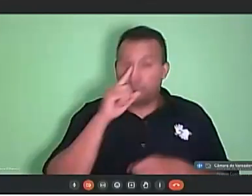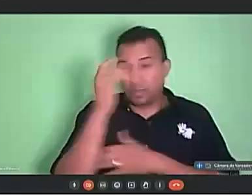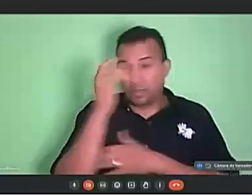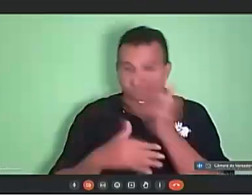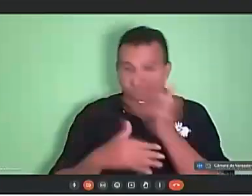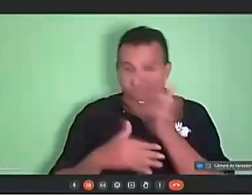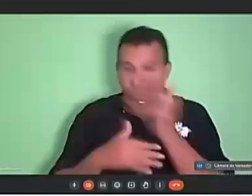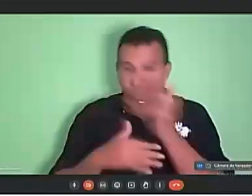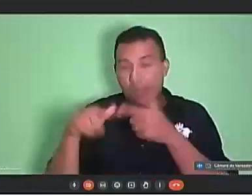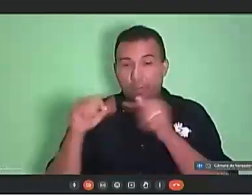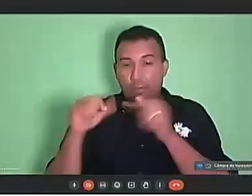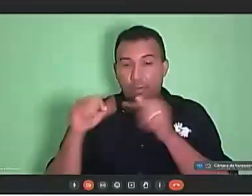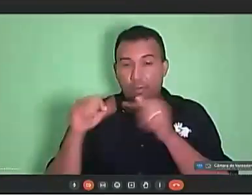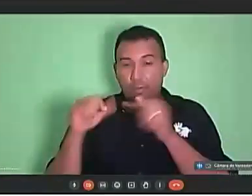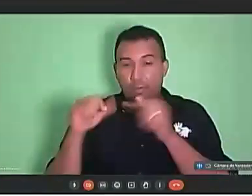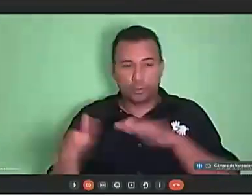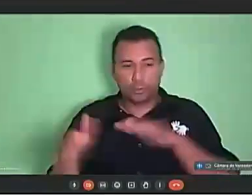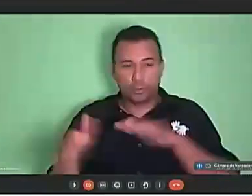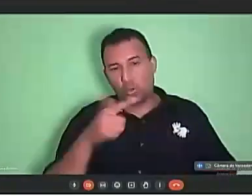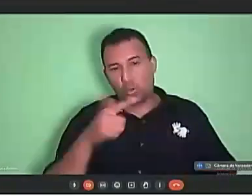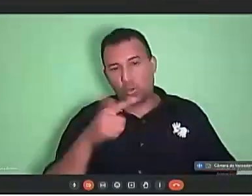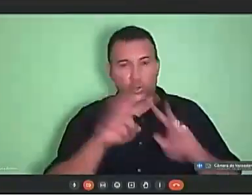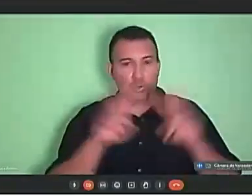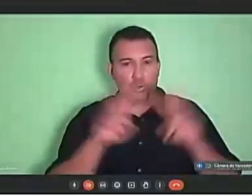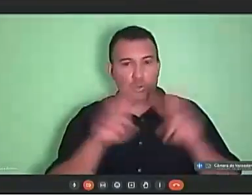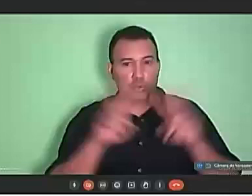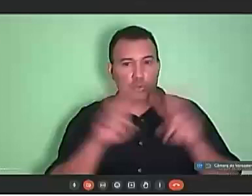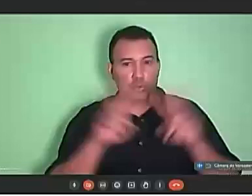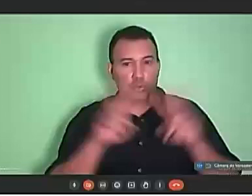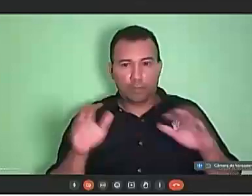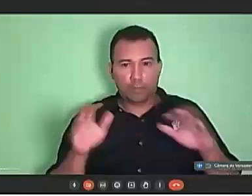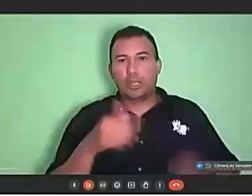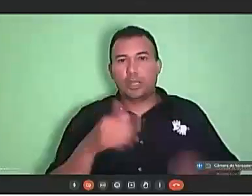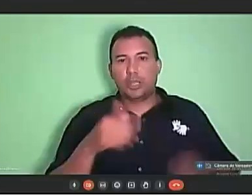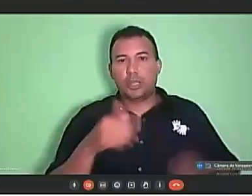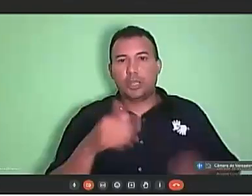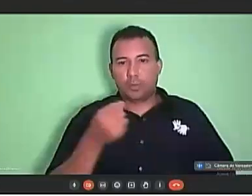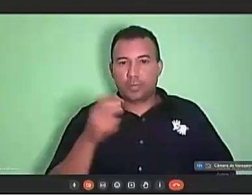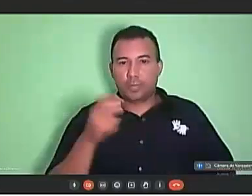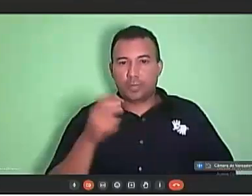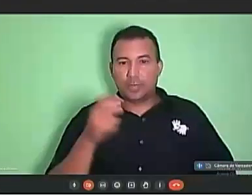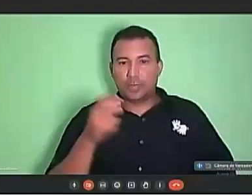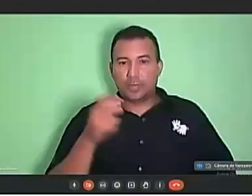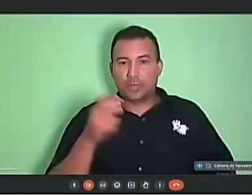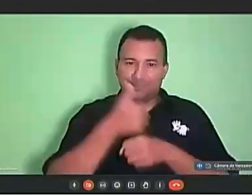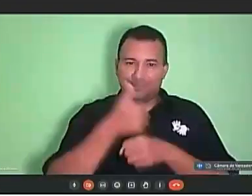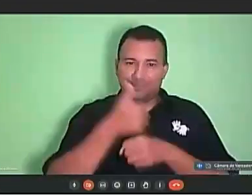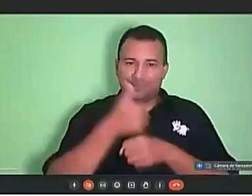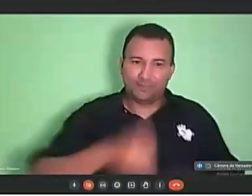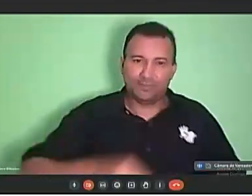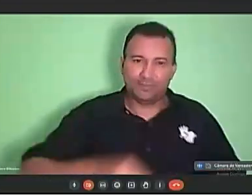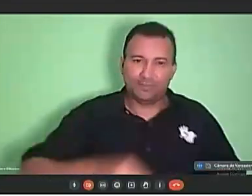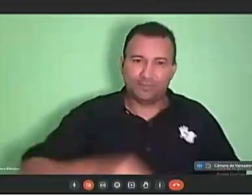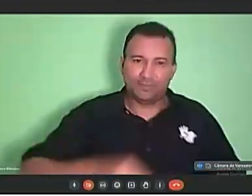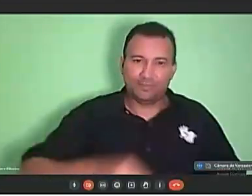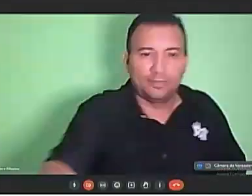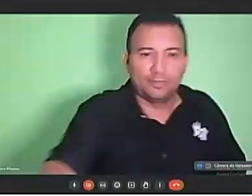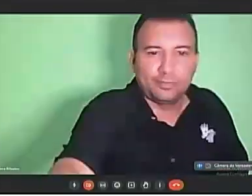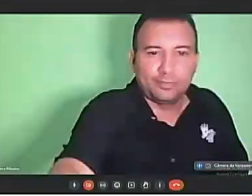passar rapidamente por isso daqui. Lá em 2005 existia dúvidas sobre o quanto que as 4 pontes